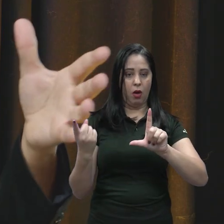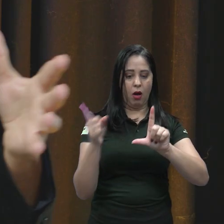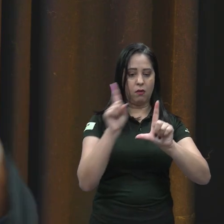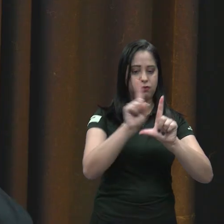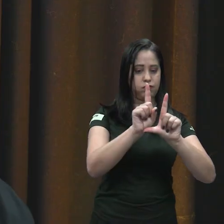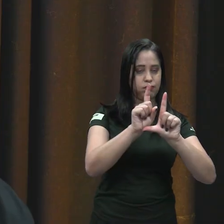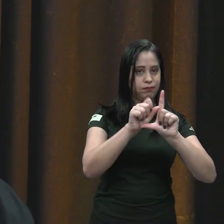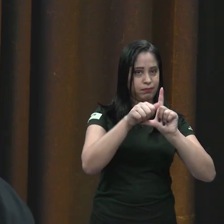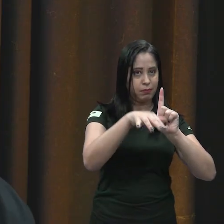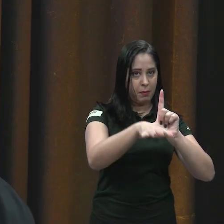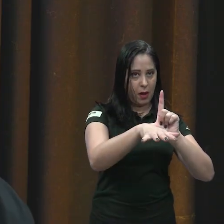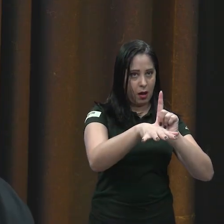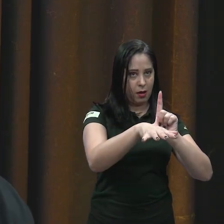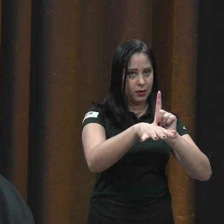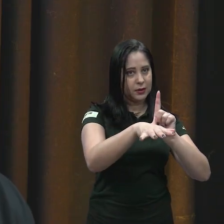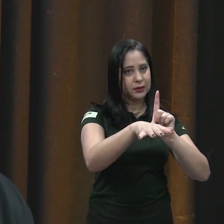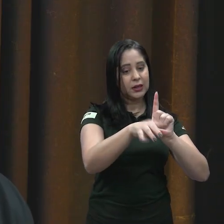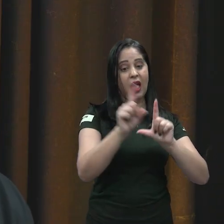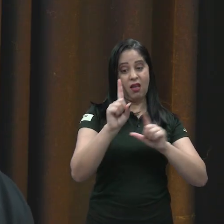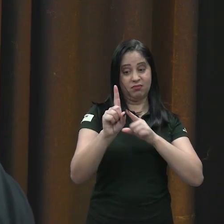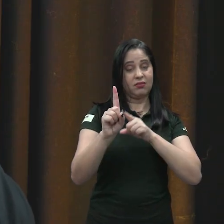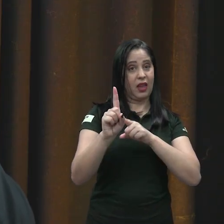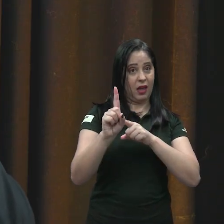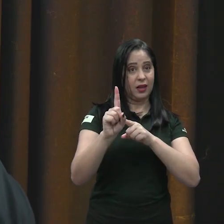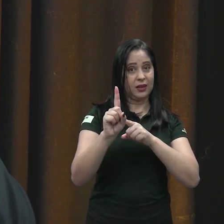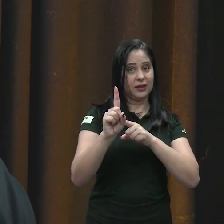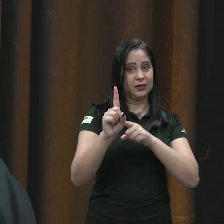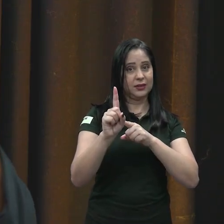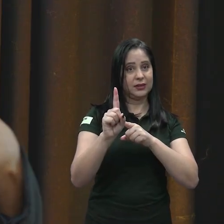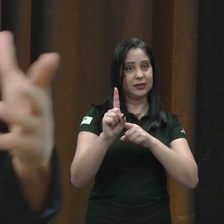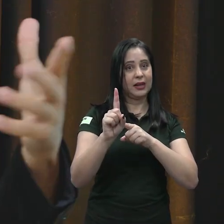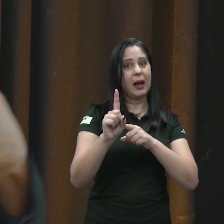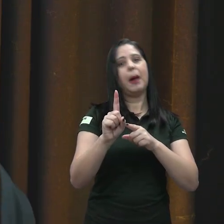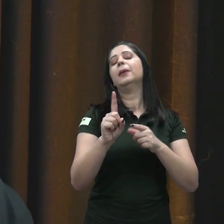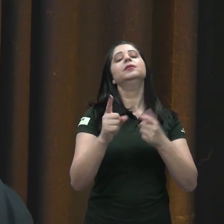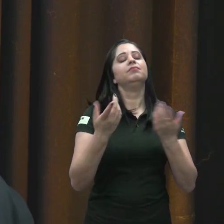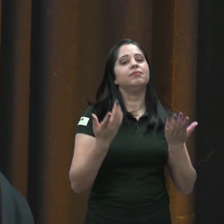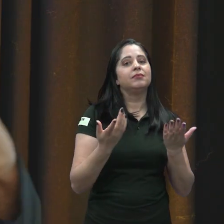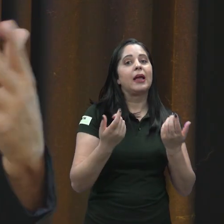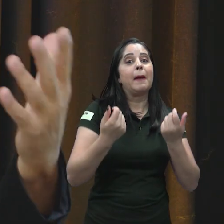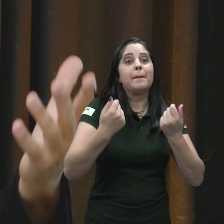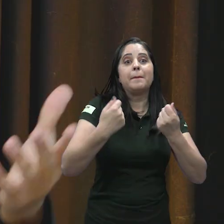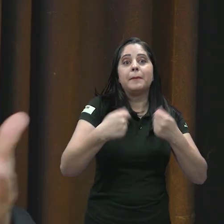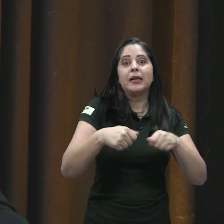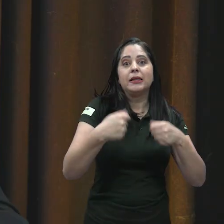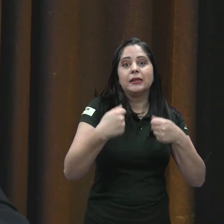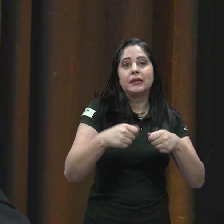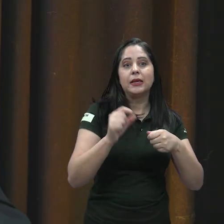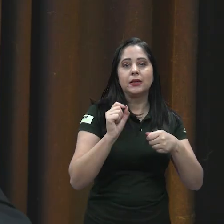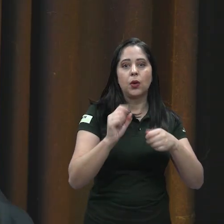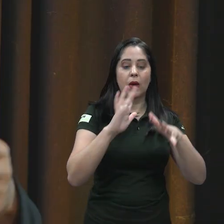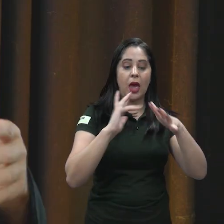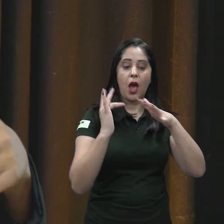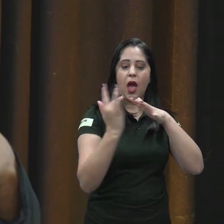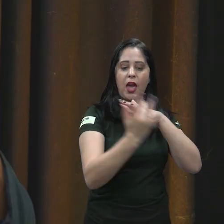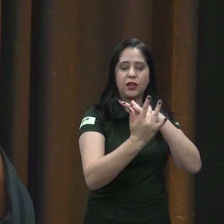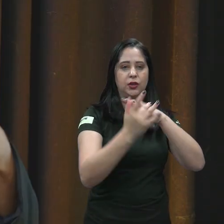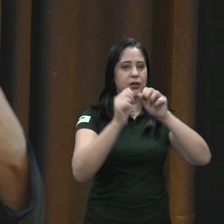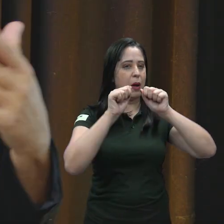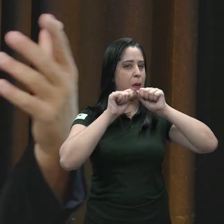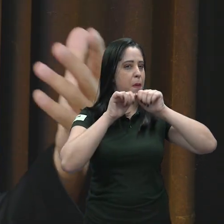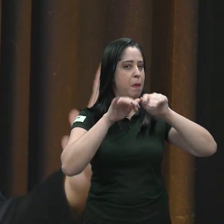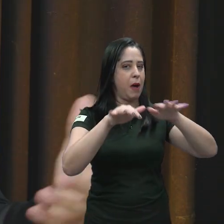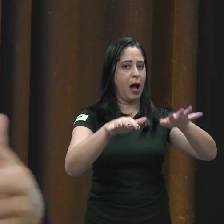nano influenciador ali, ele tem que realmente munir, na verdade, popular a sua rede social com